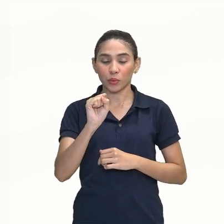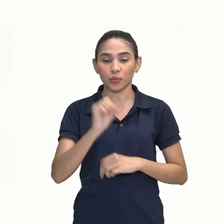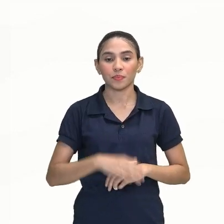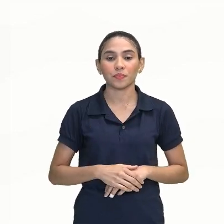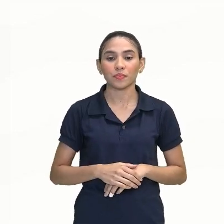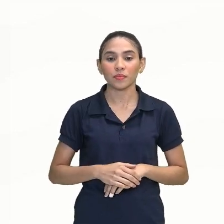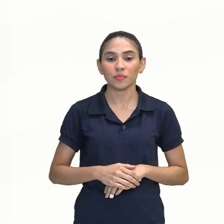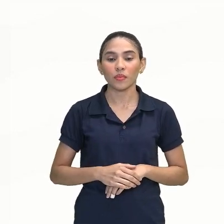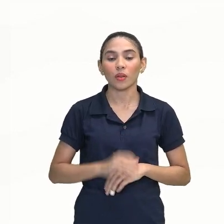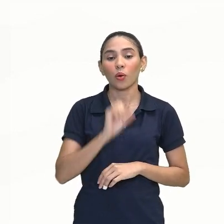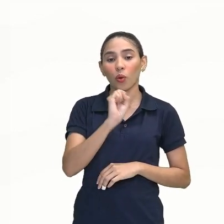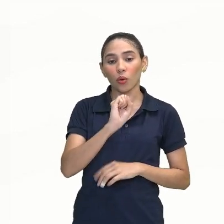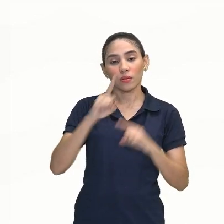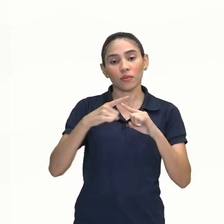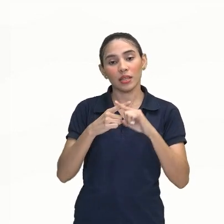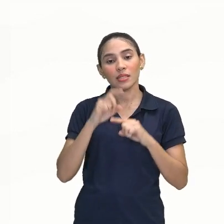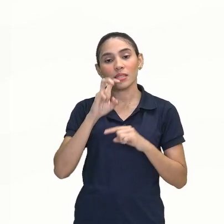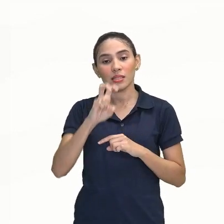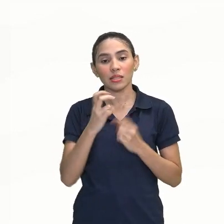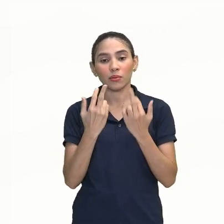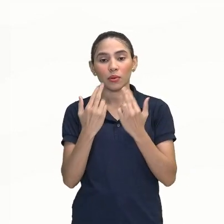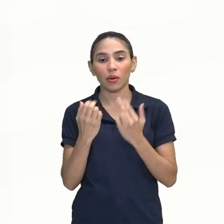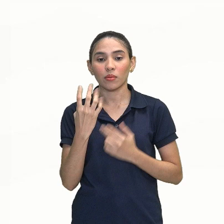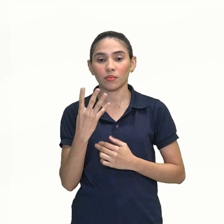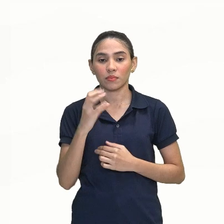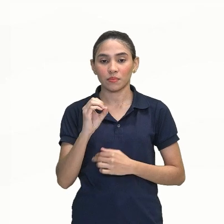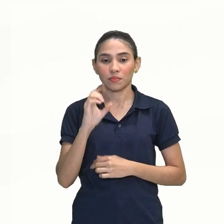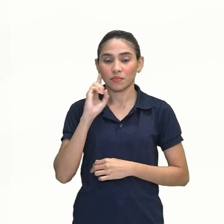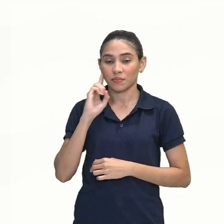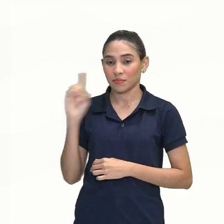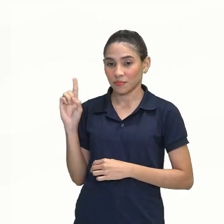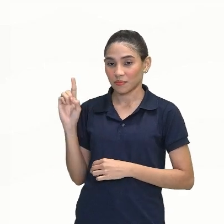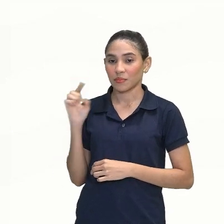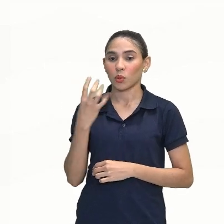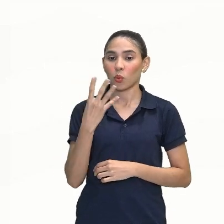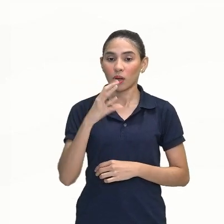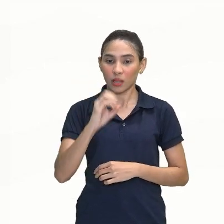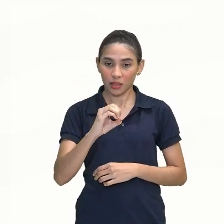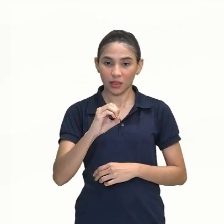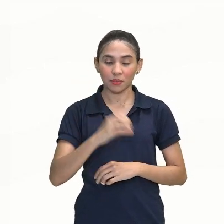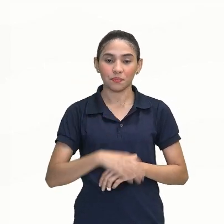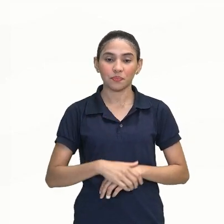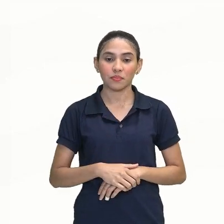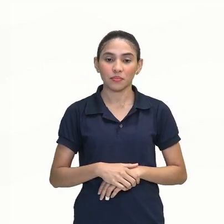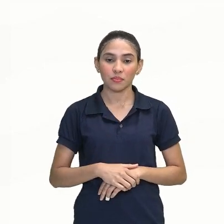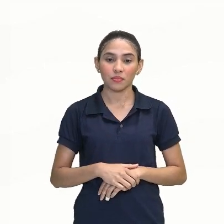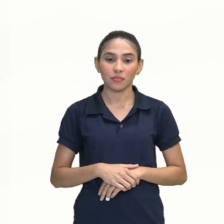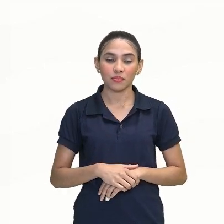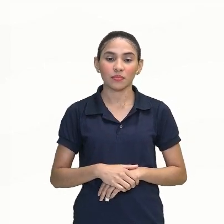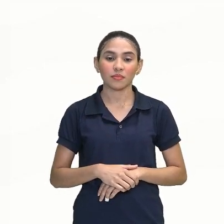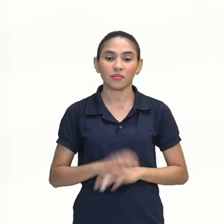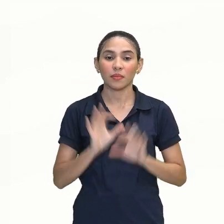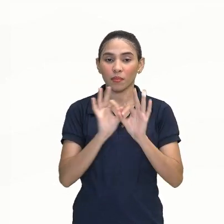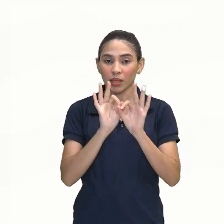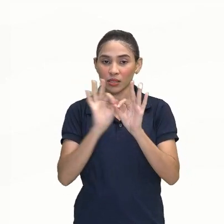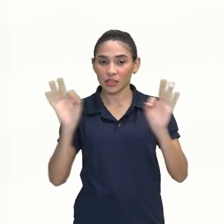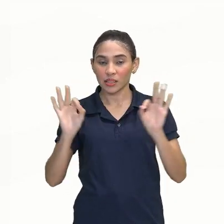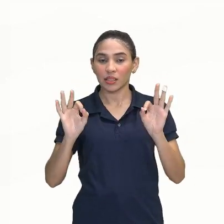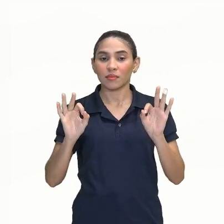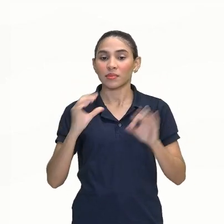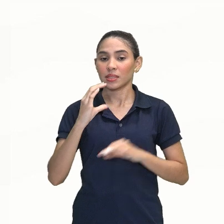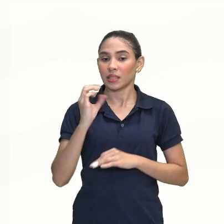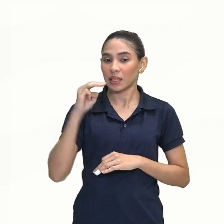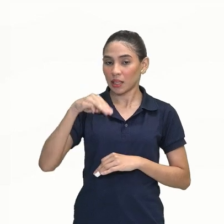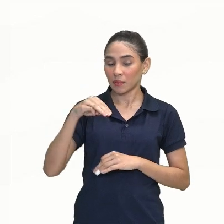8. E 8 vezes 5. Isso aqui deu 40. Como a medida era em centímetros,